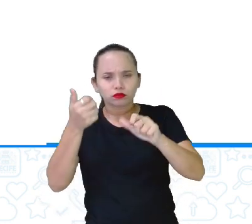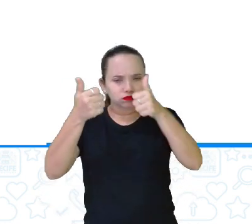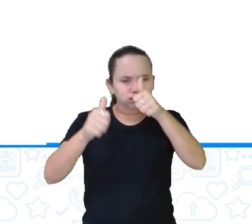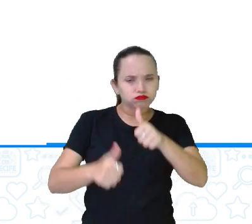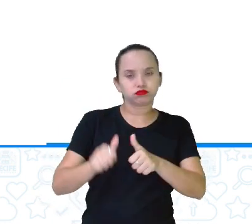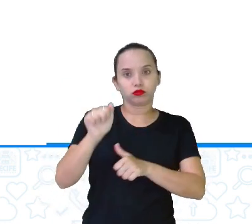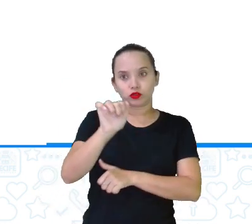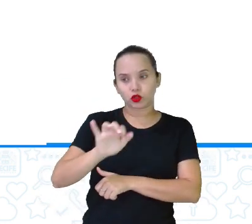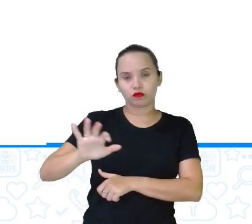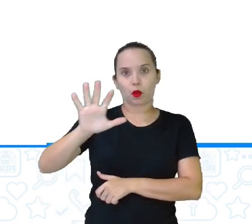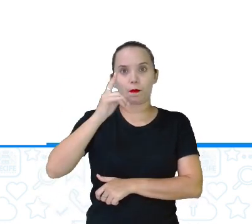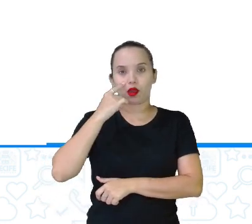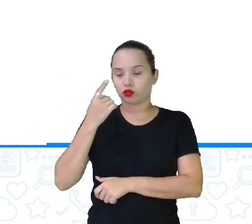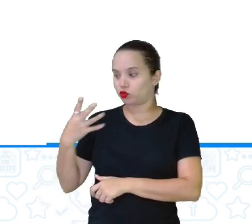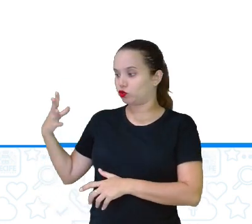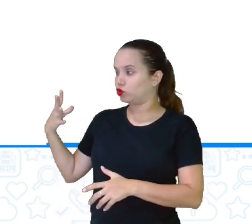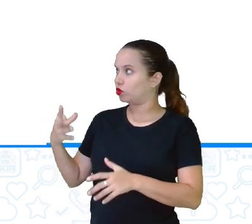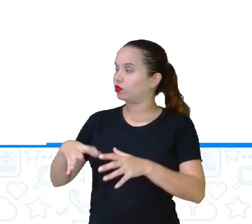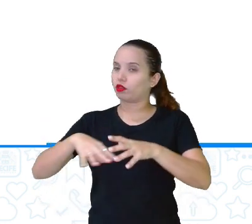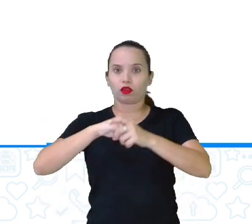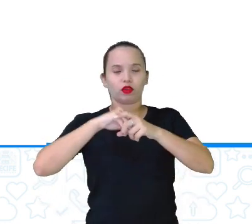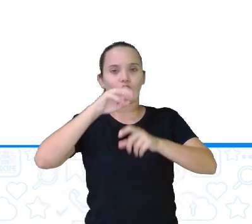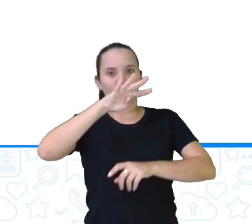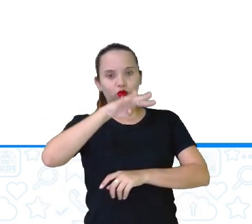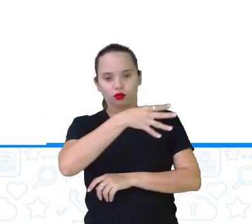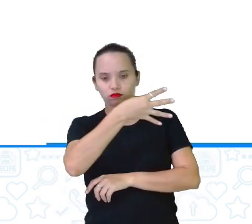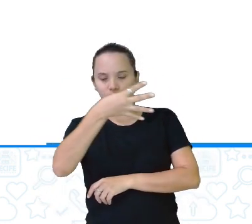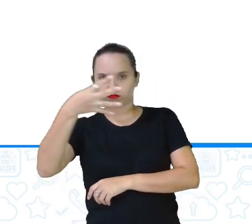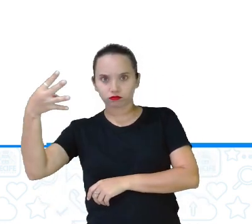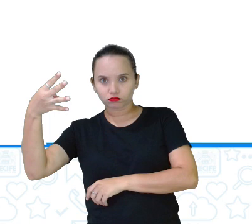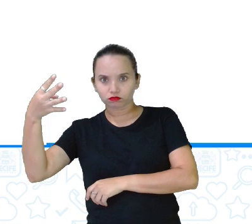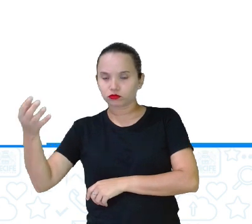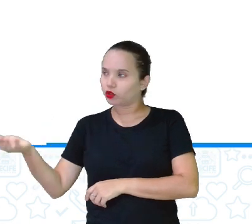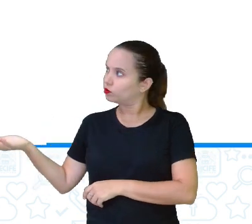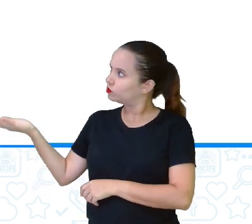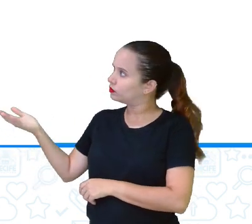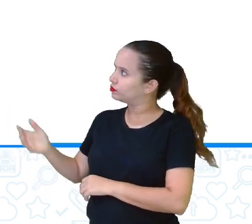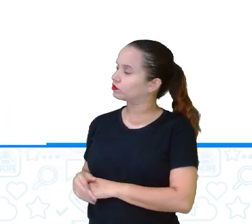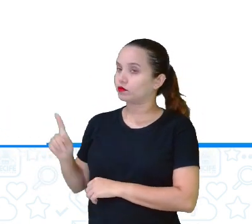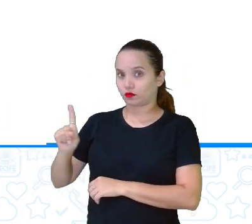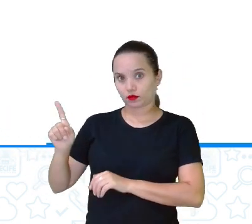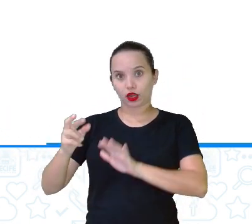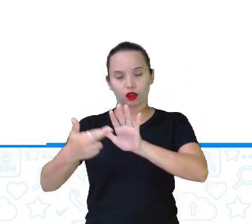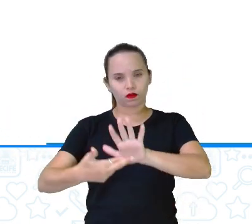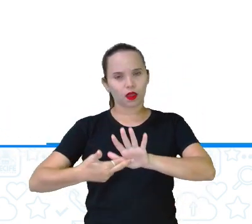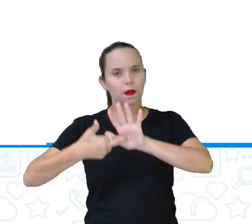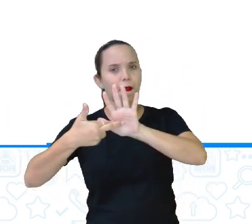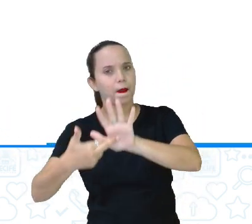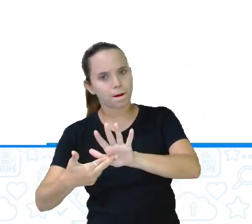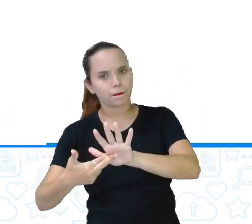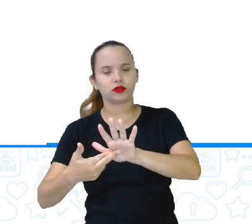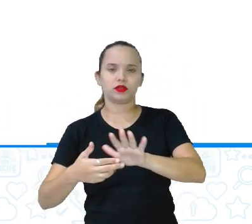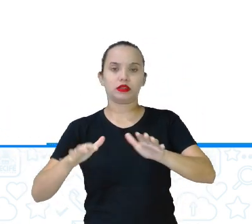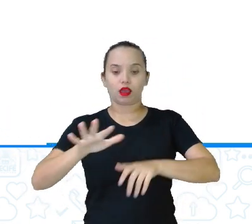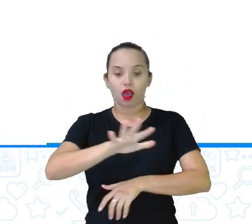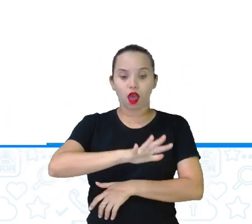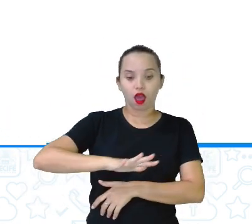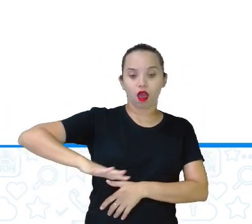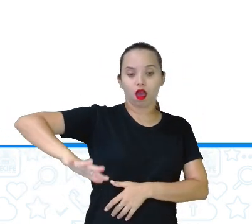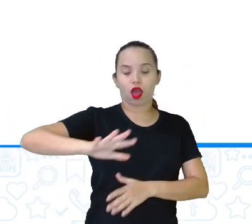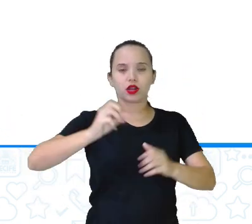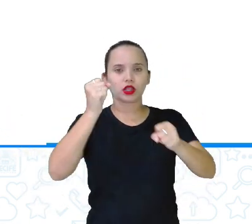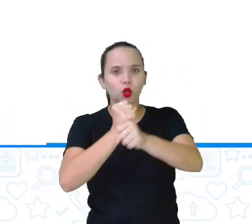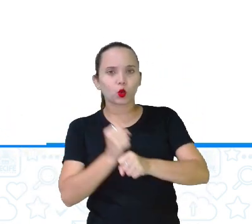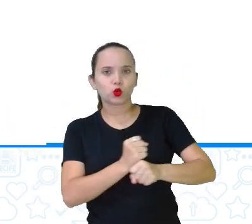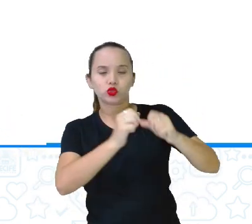malha quadriculada abaixo. Ela representa a área da construção da casa de Pedro, sabendo que a